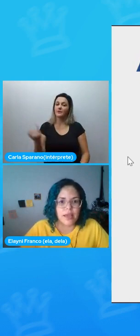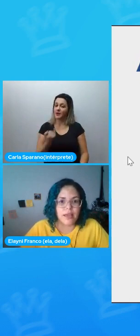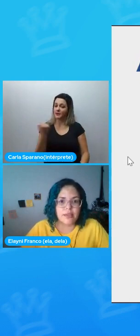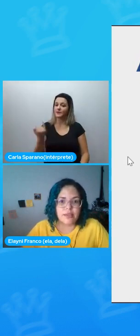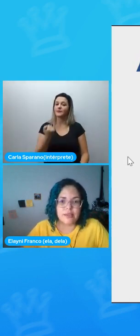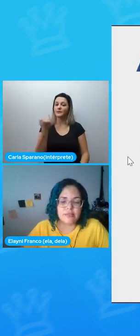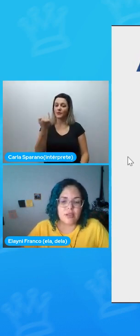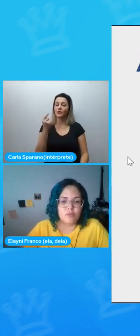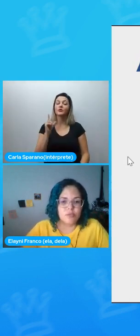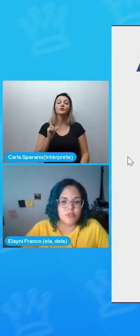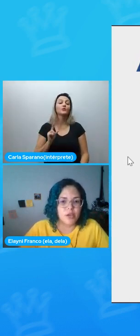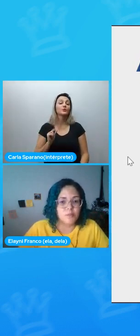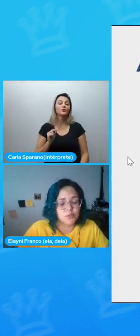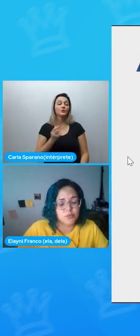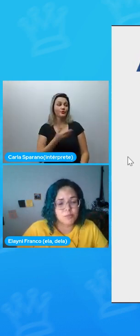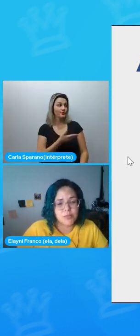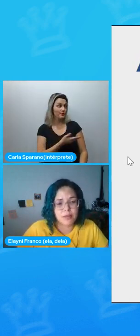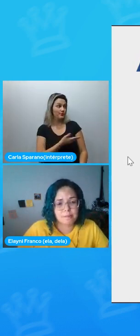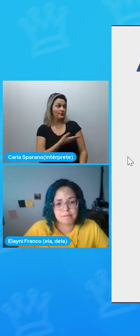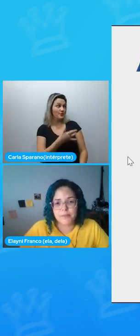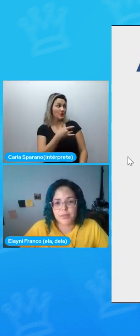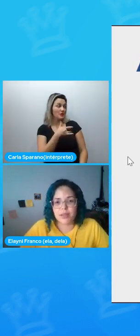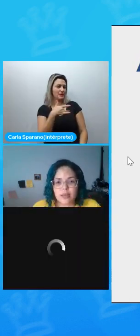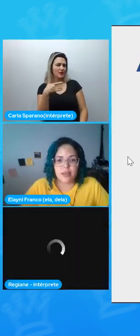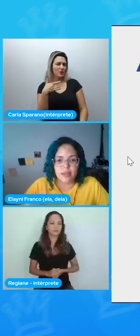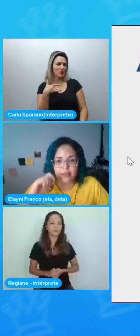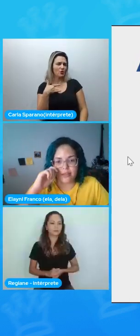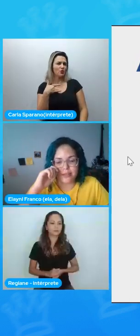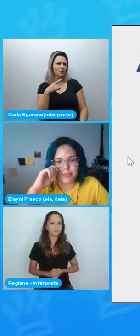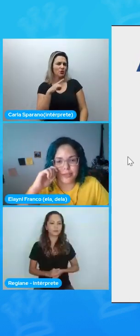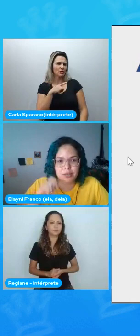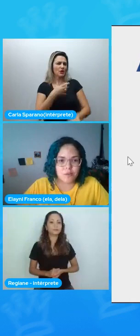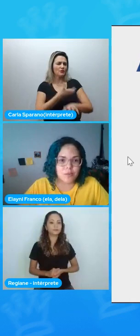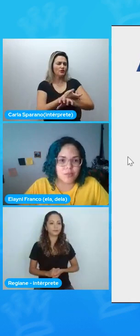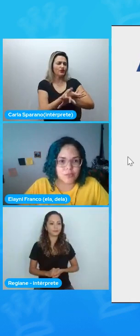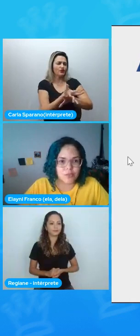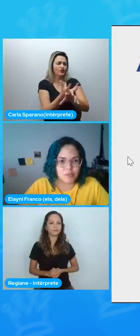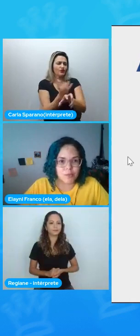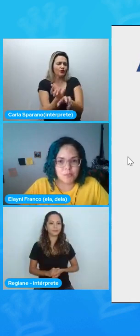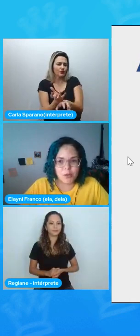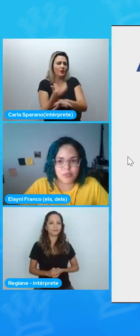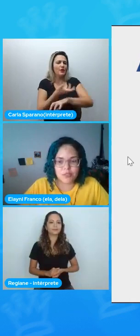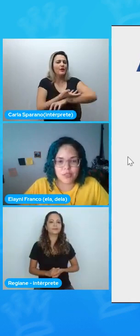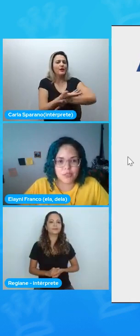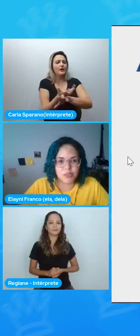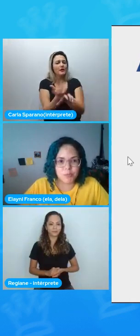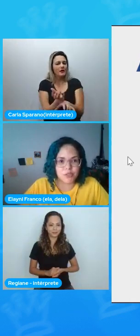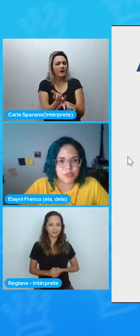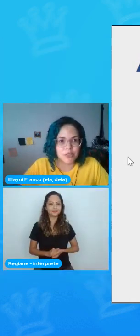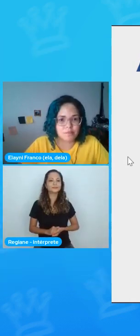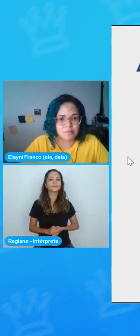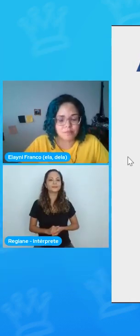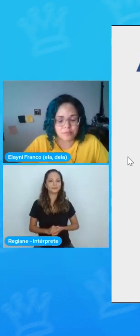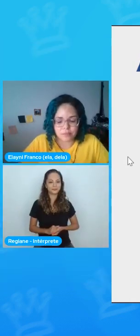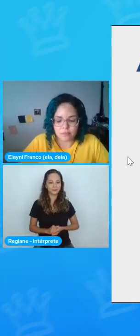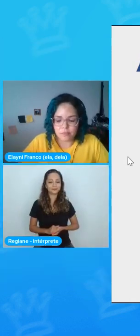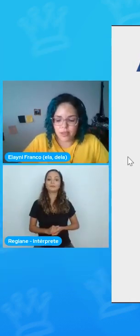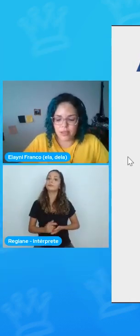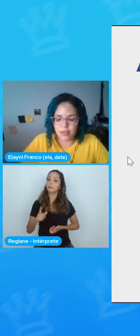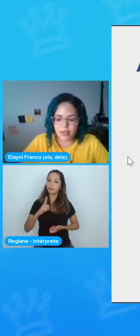é que saúde é multidisciplinar. isso aqui é uma das coisas mais importantes que a gente pode ter